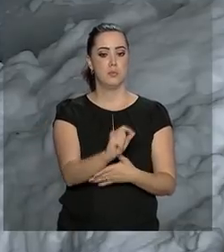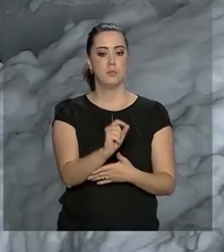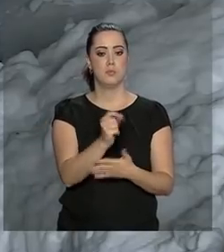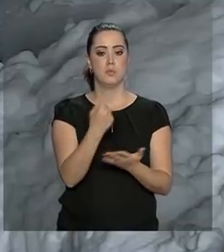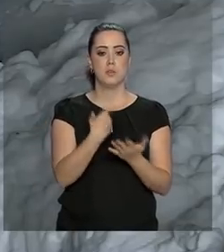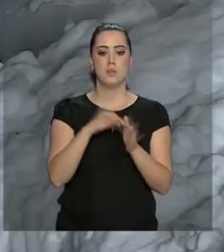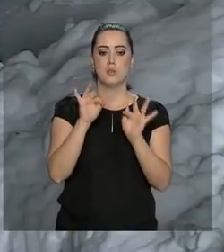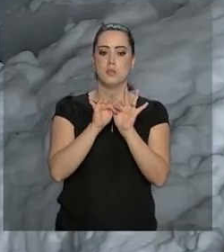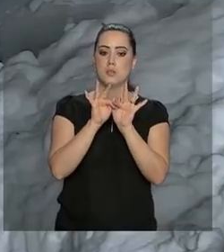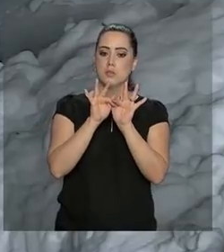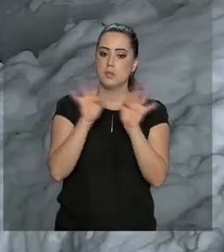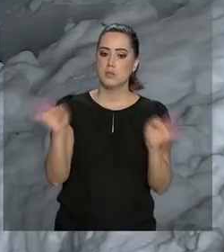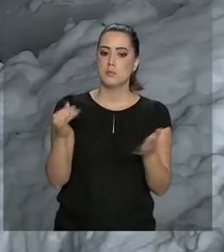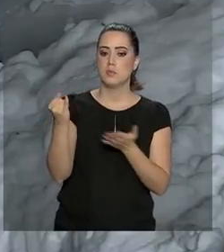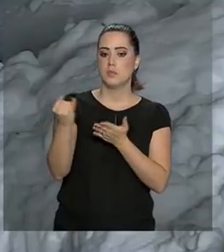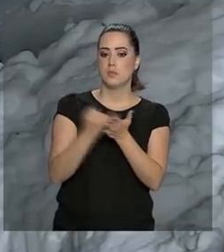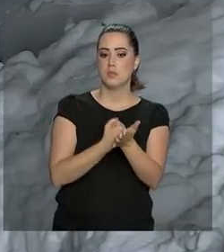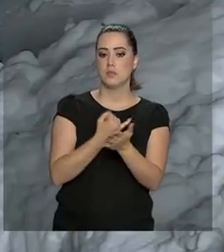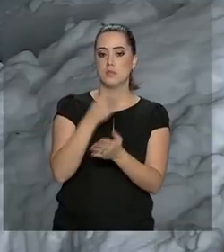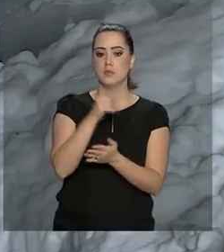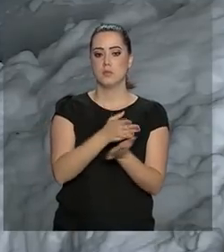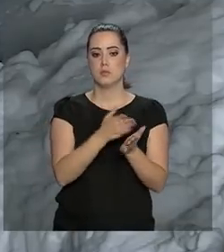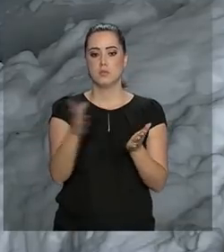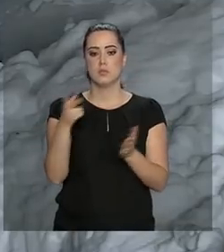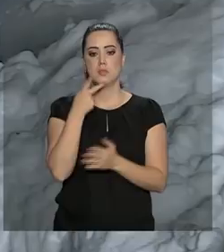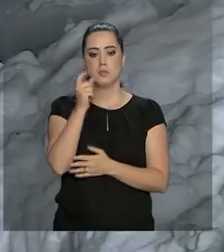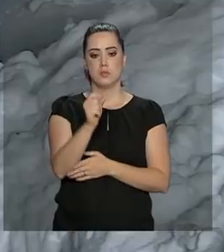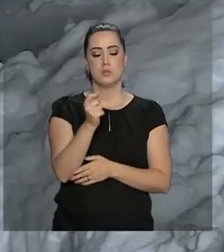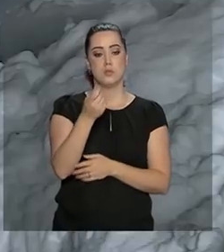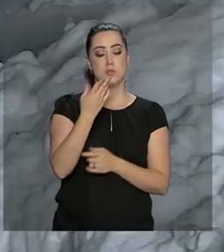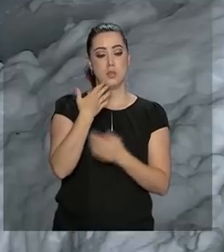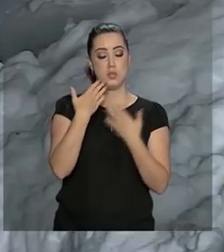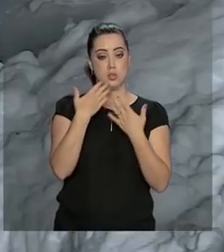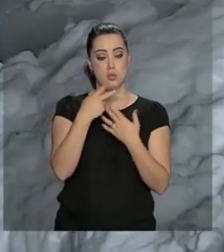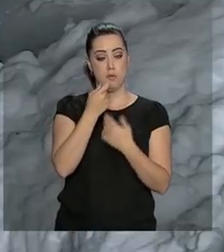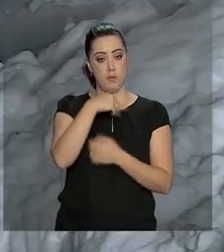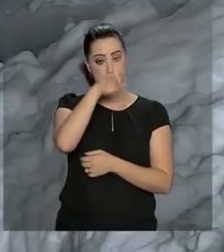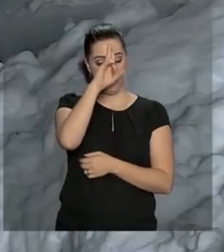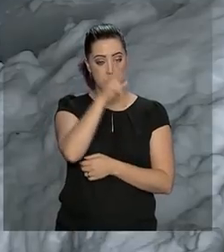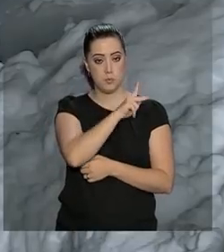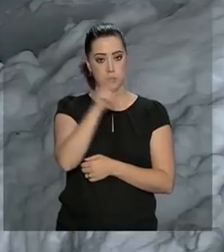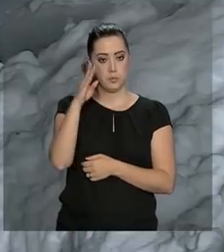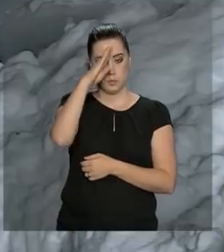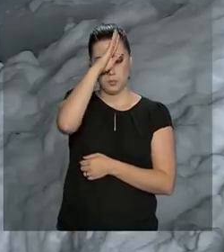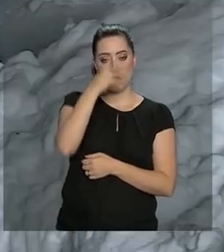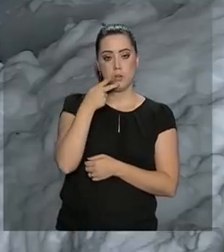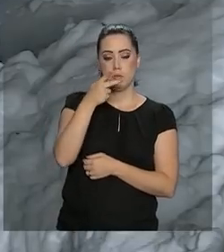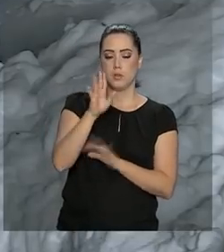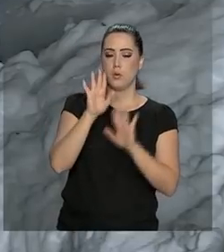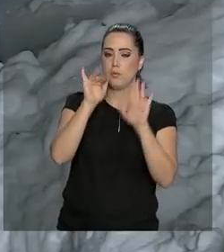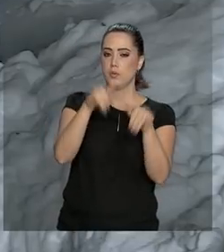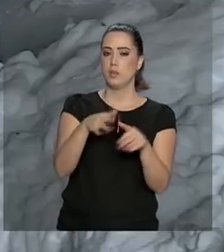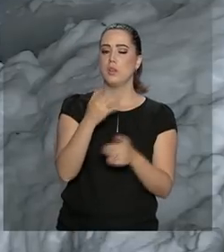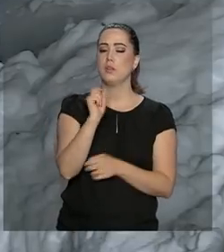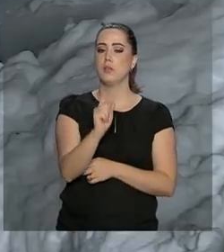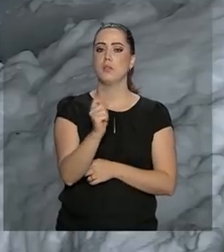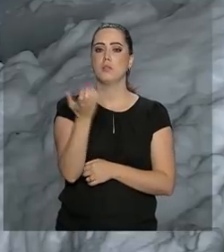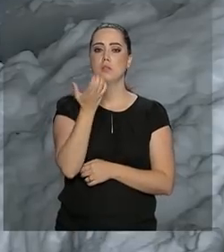a simplificação tributária. Nesse discurso, no almoço, o presidente Jair Bolsonaro finalizou dizendo que